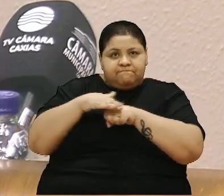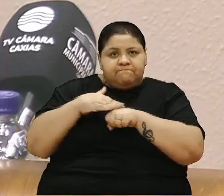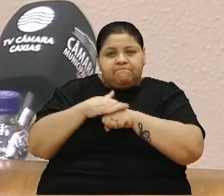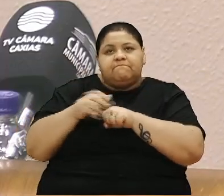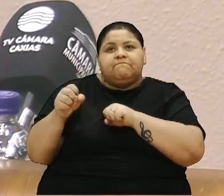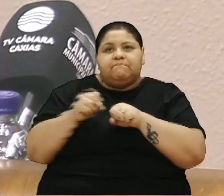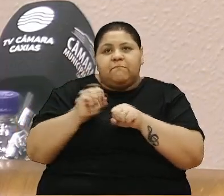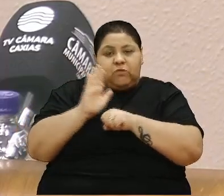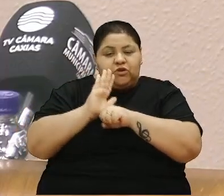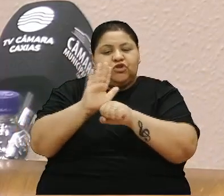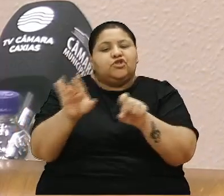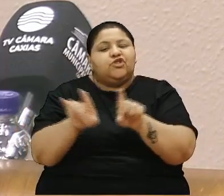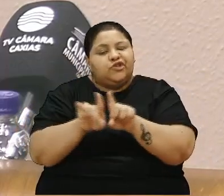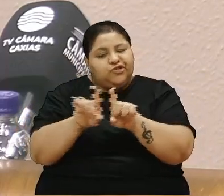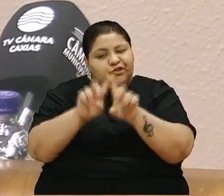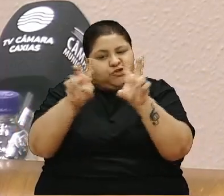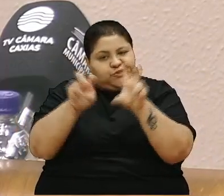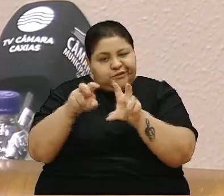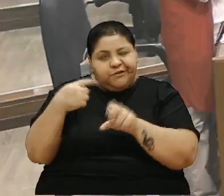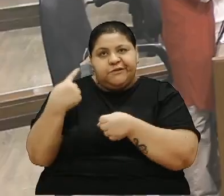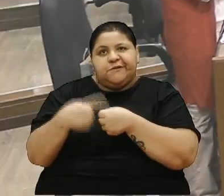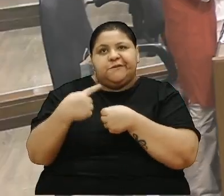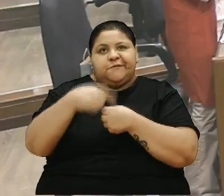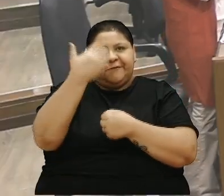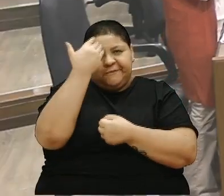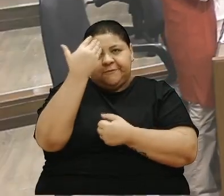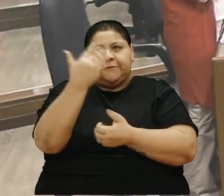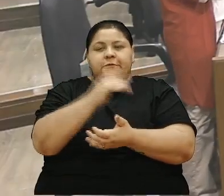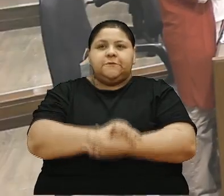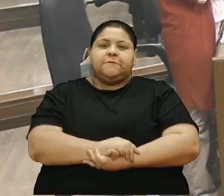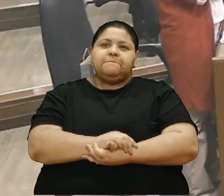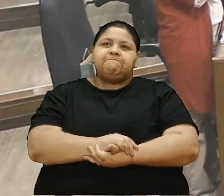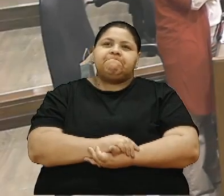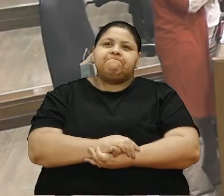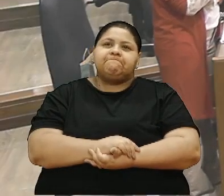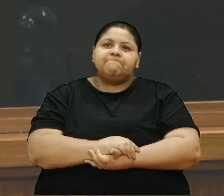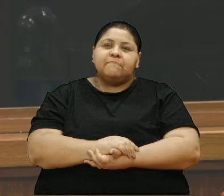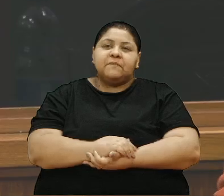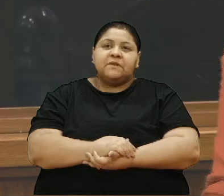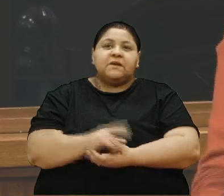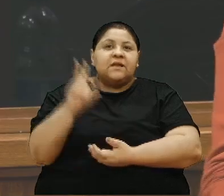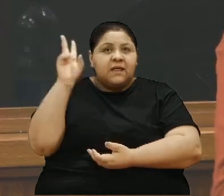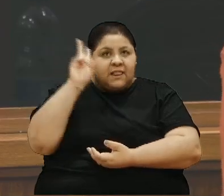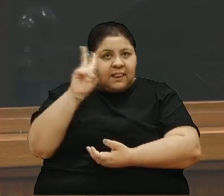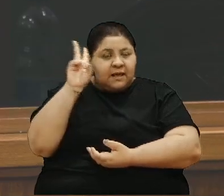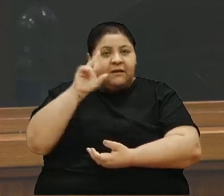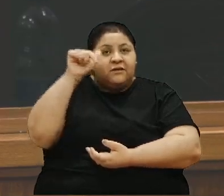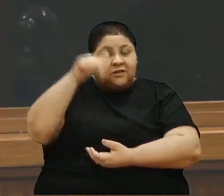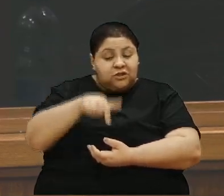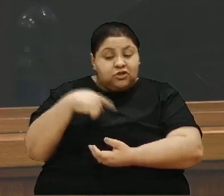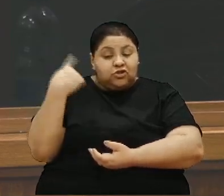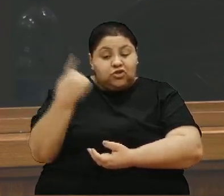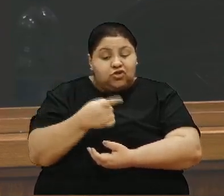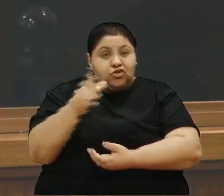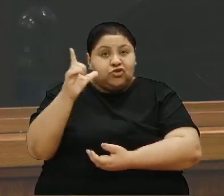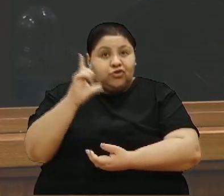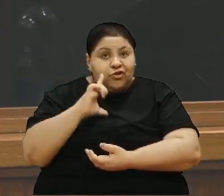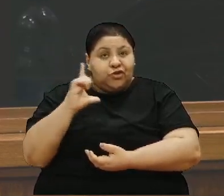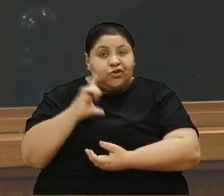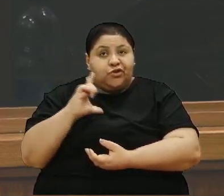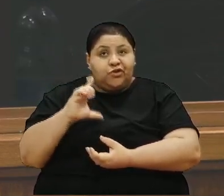gente possa contribuir também com esse tema na nossa cidade. Obrigada, vereadora Andressa. Quero relembrar aqui que nós temos o